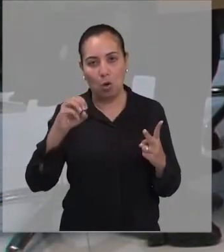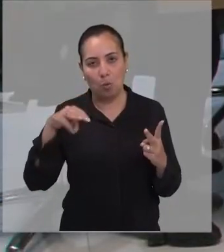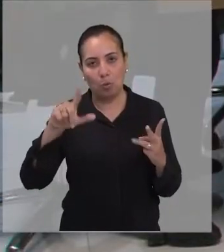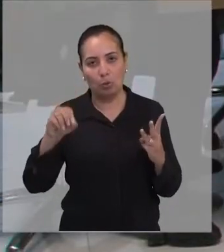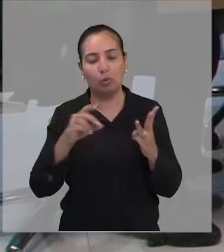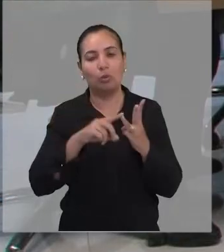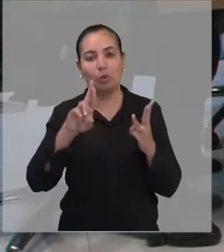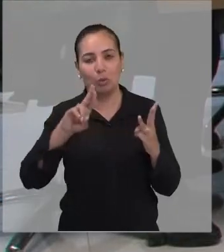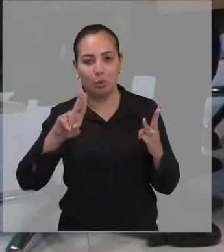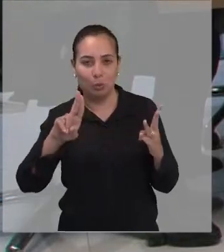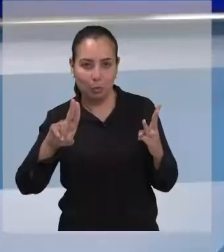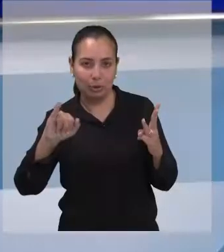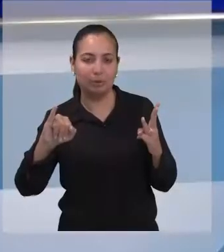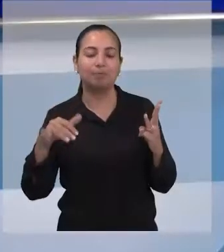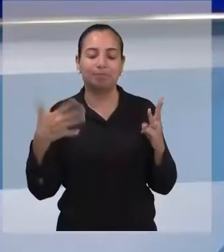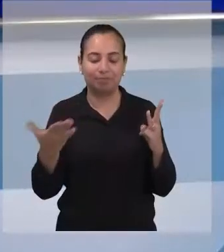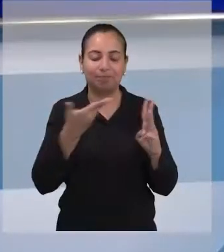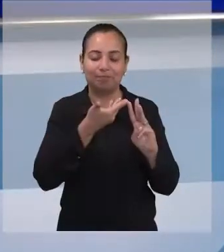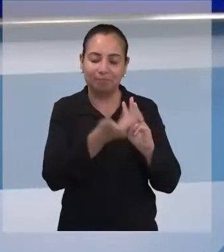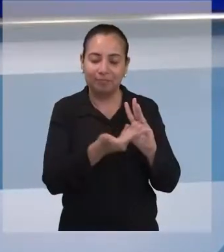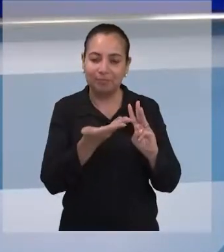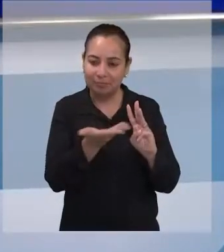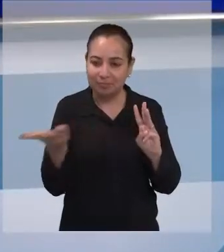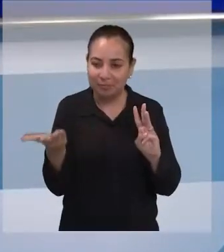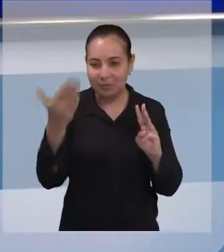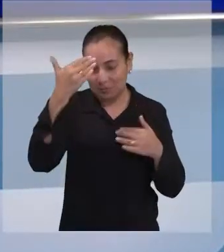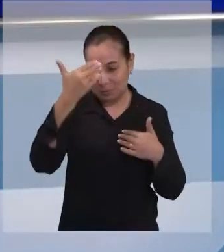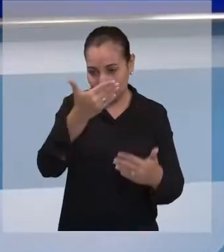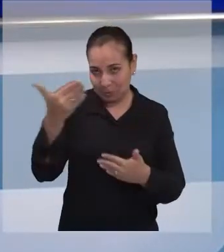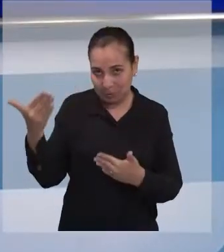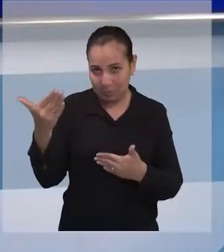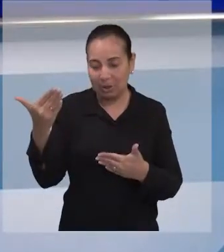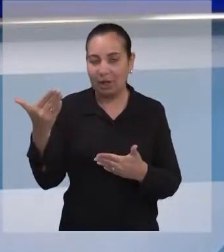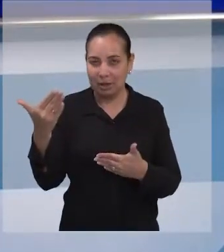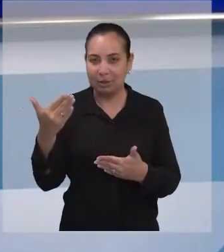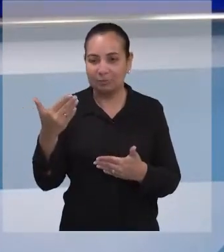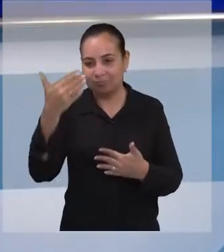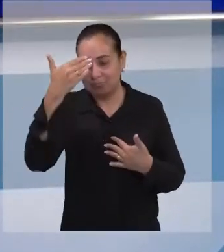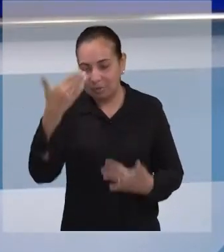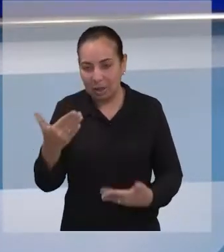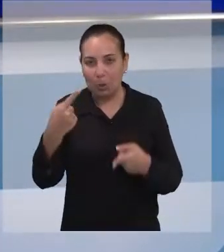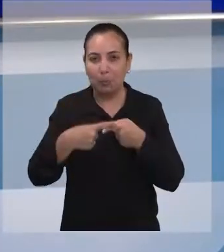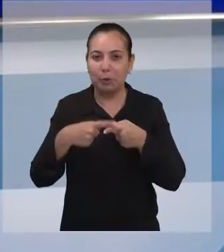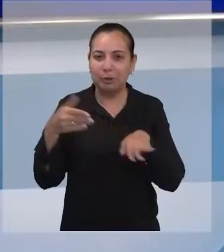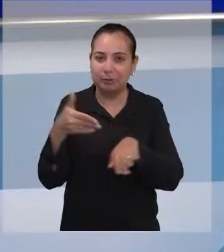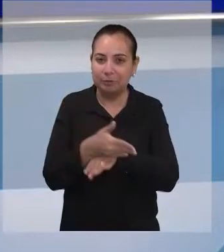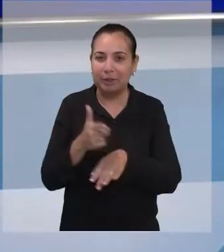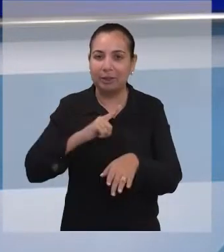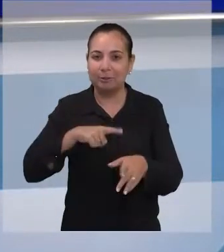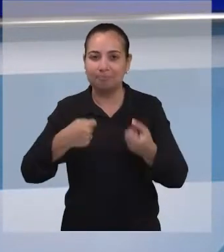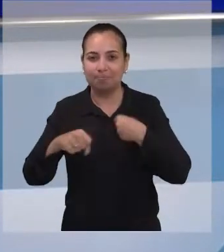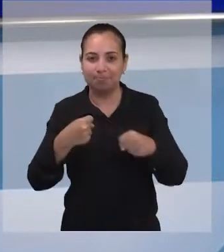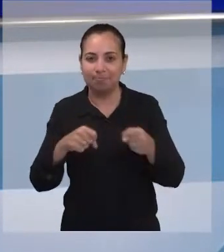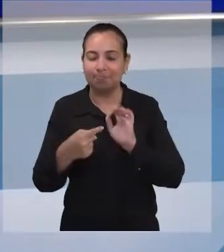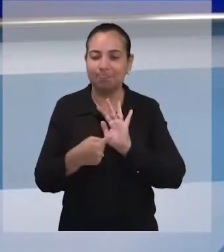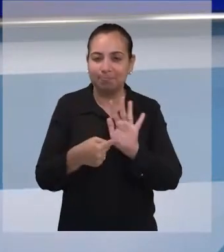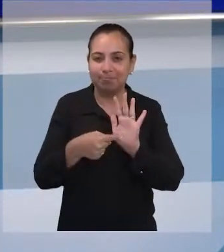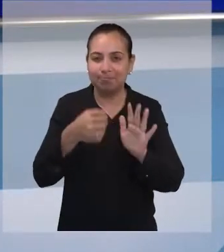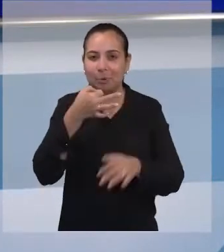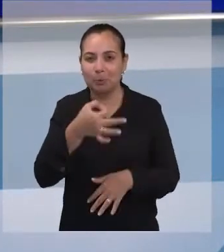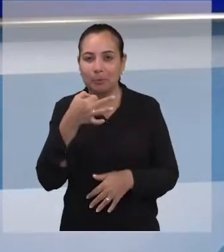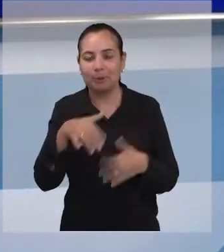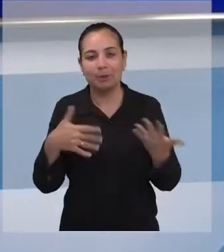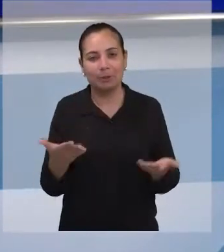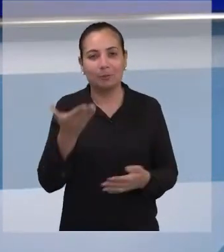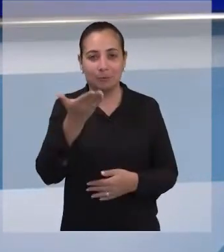vez, os nossos agradecimentos pelas inestimáveis colaborações, pelos raciocínios aqui apresentados e um convite para você,